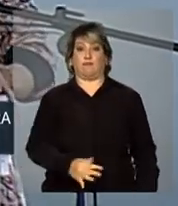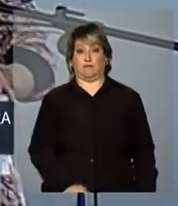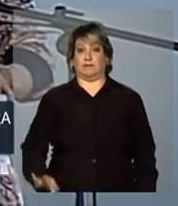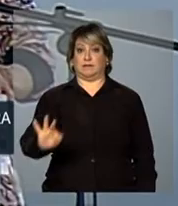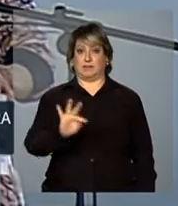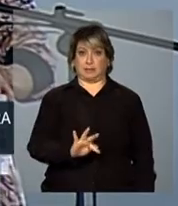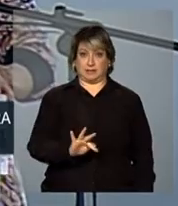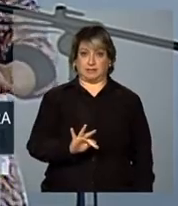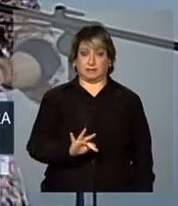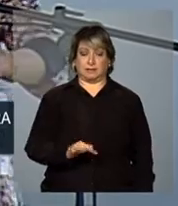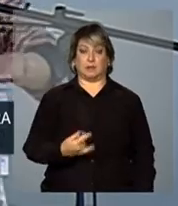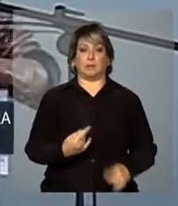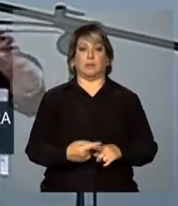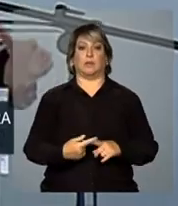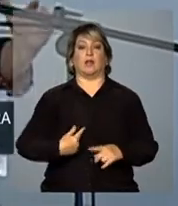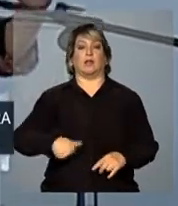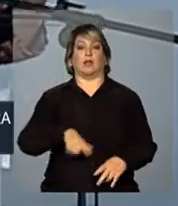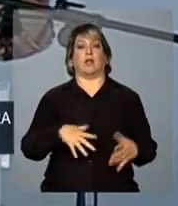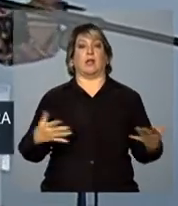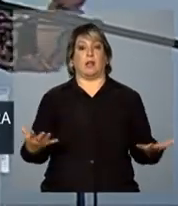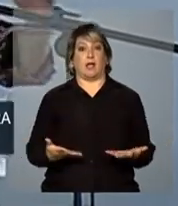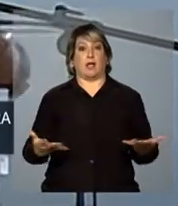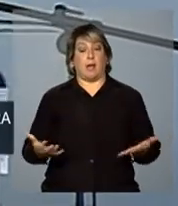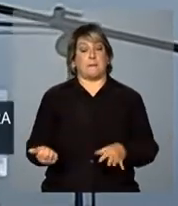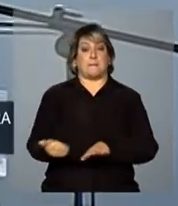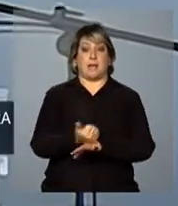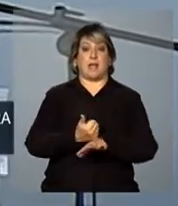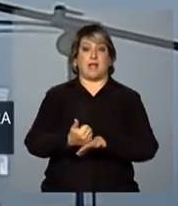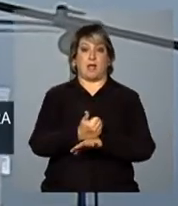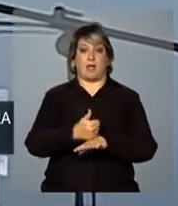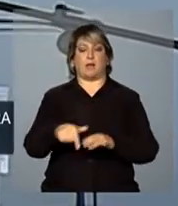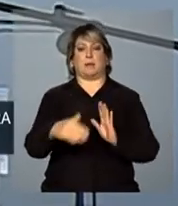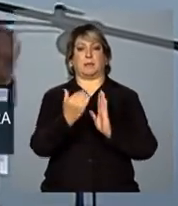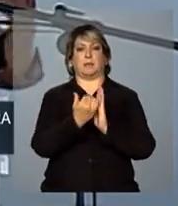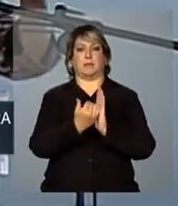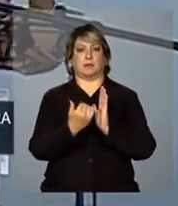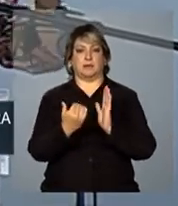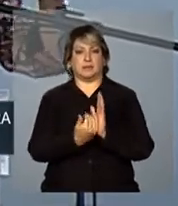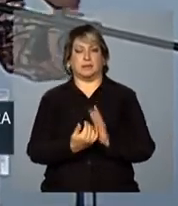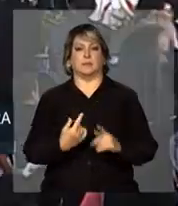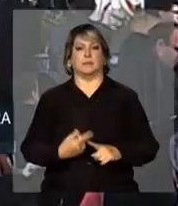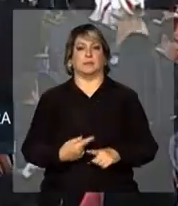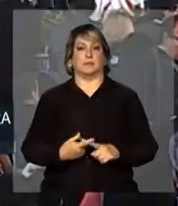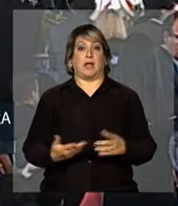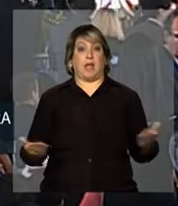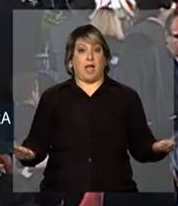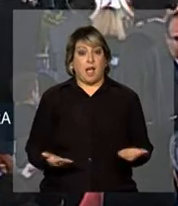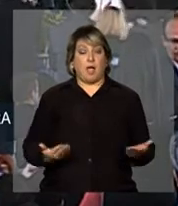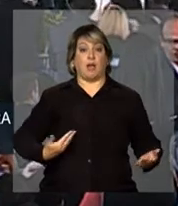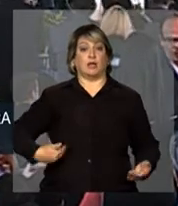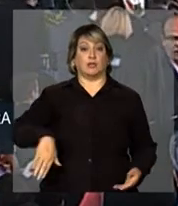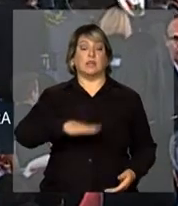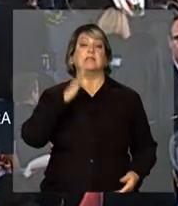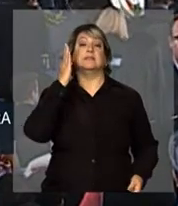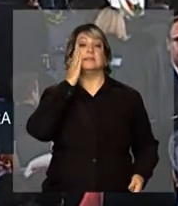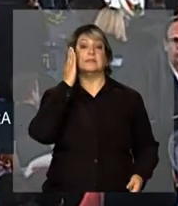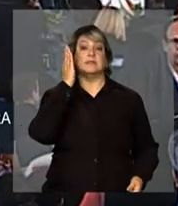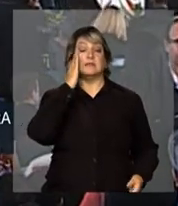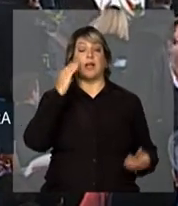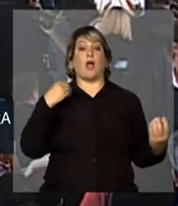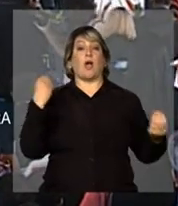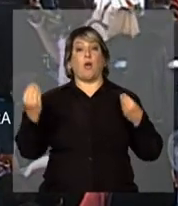porque nós agora melhoramos o programa, porque nós agora sabemos como